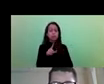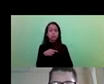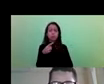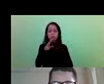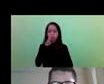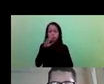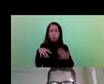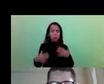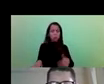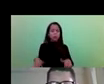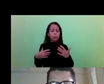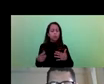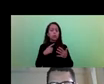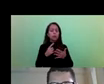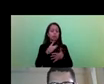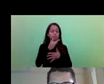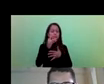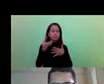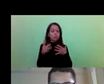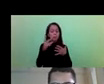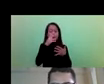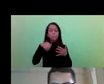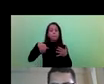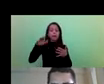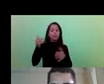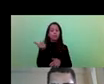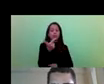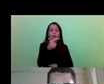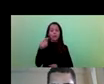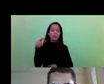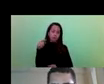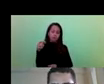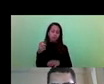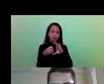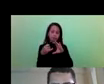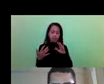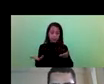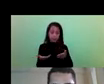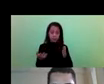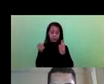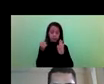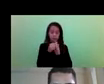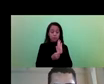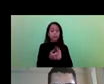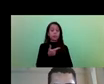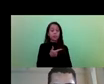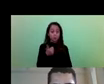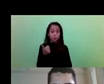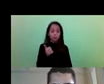alguns aspectos mais do que outros. Nós estamos no século XXI e